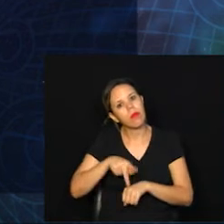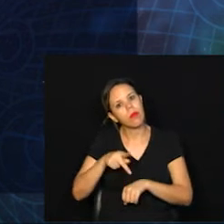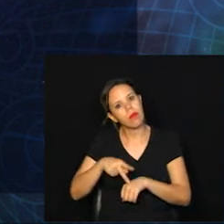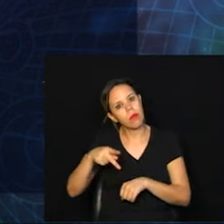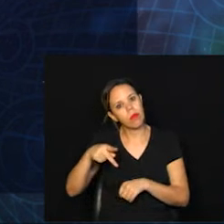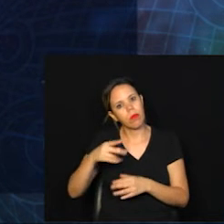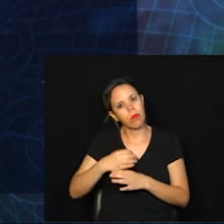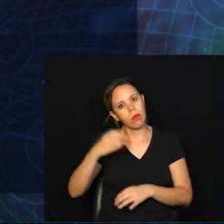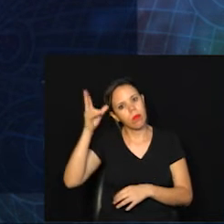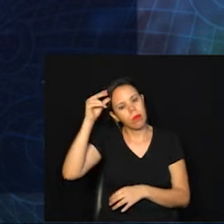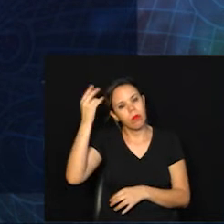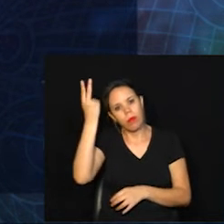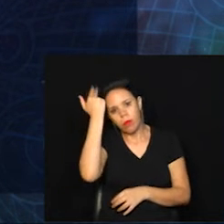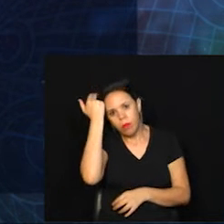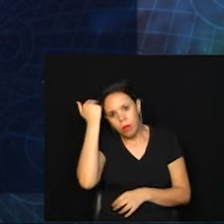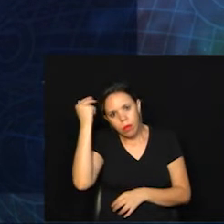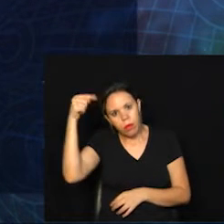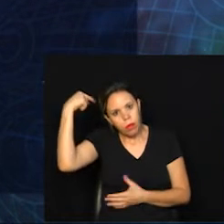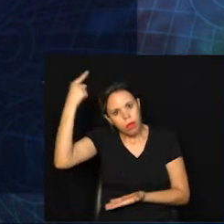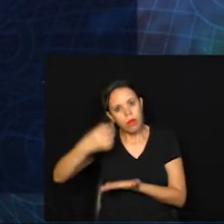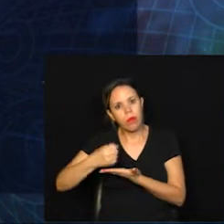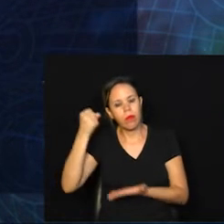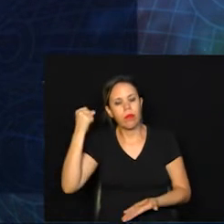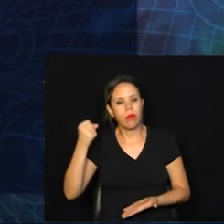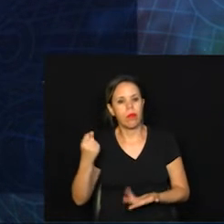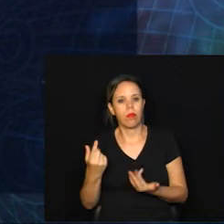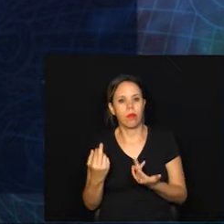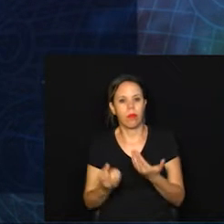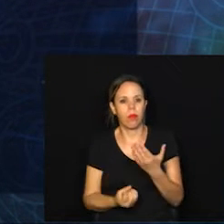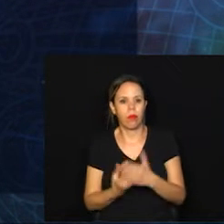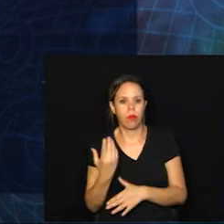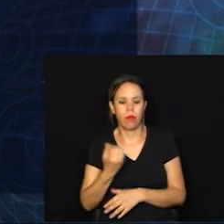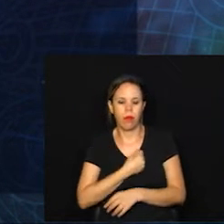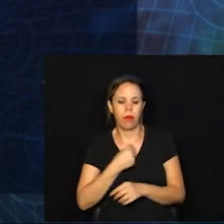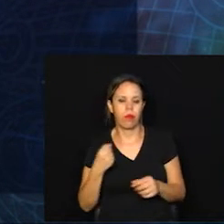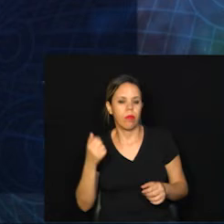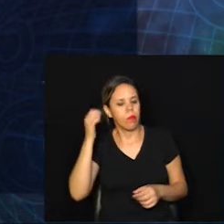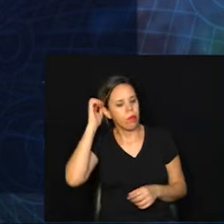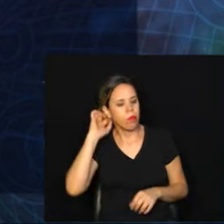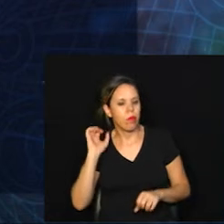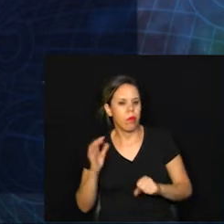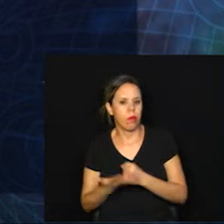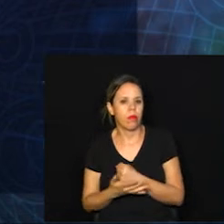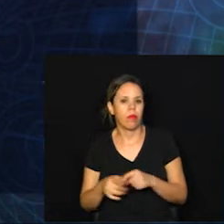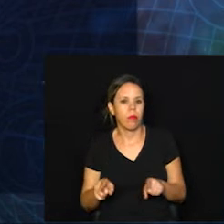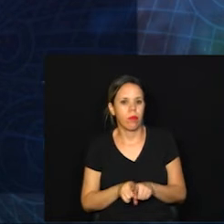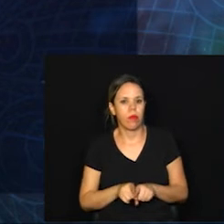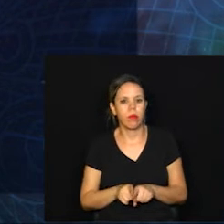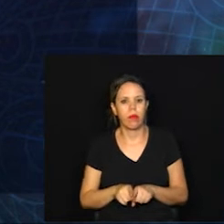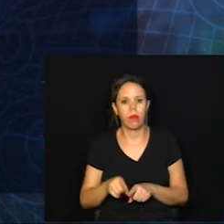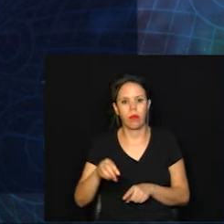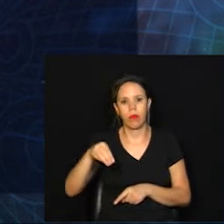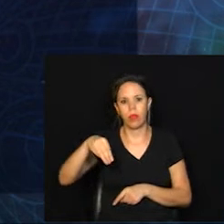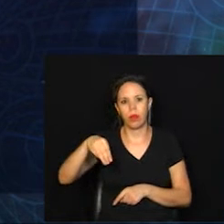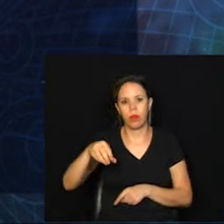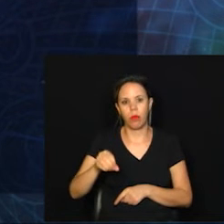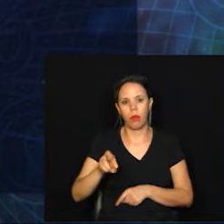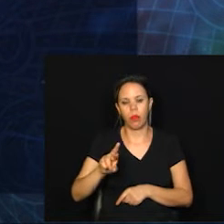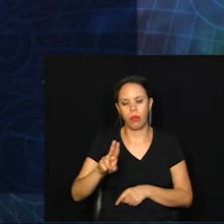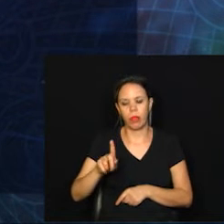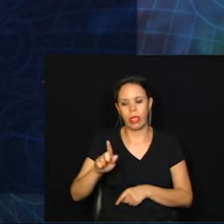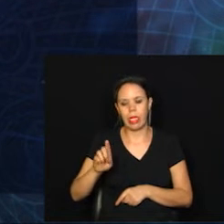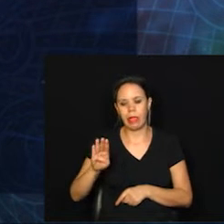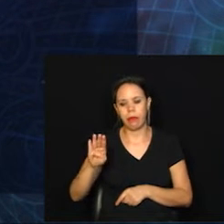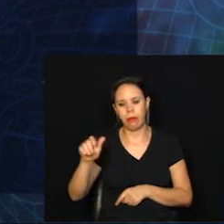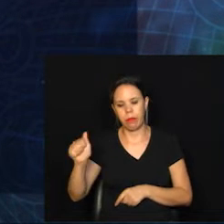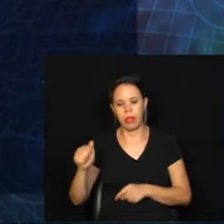Coelho, Santo Antônio de Posse e, assim como acontece no número de casos, Morungaba e Olambra são as últimas